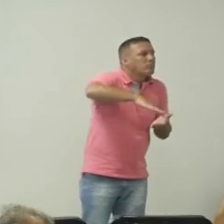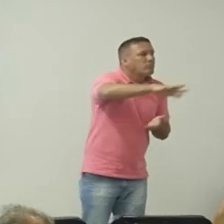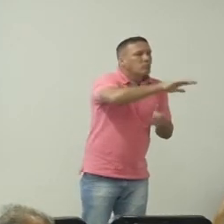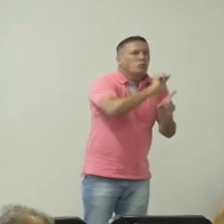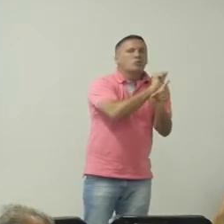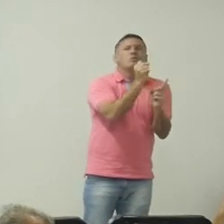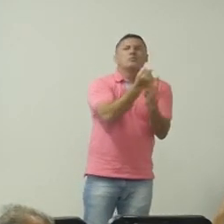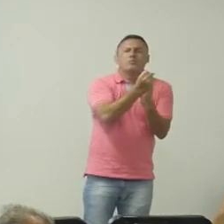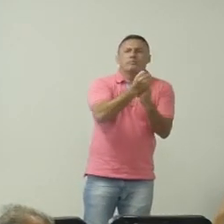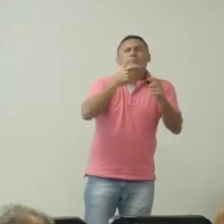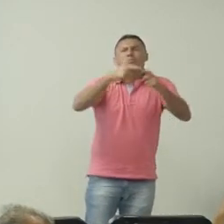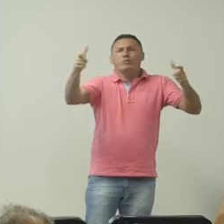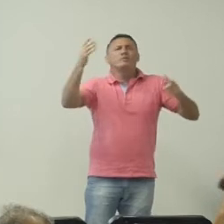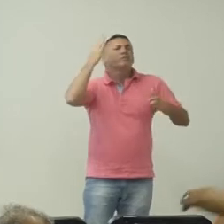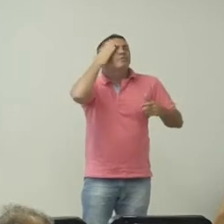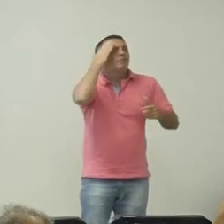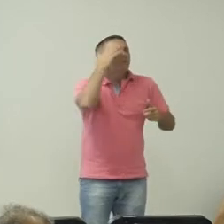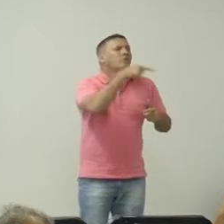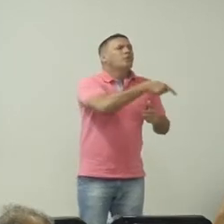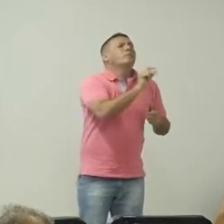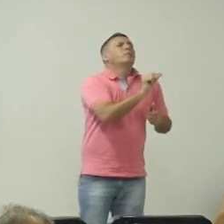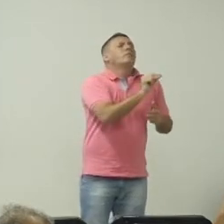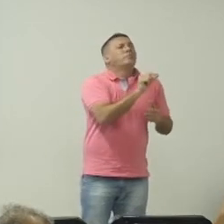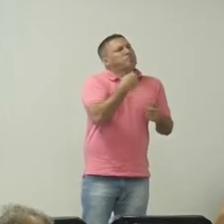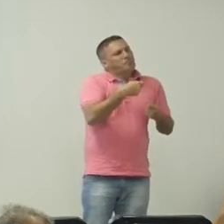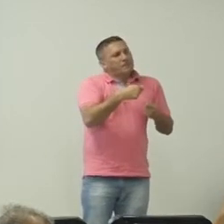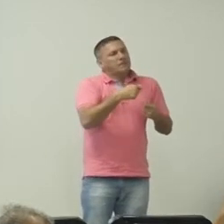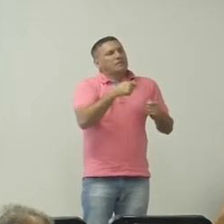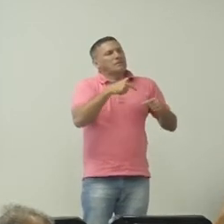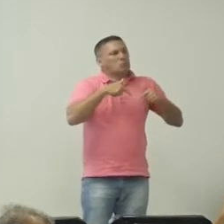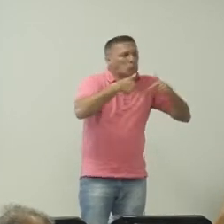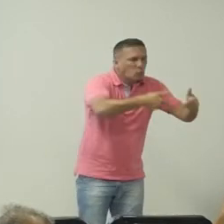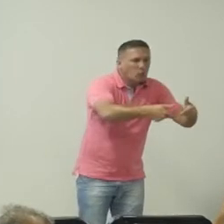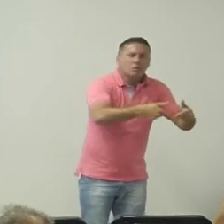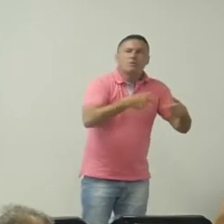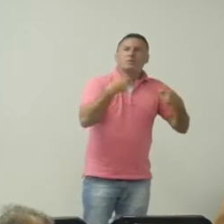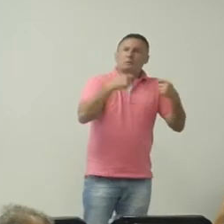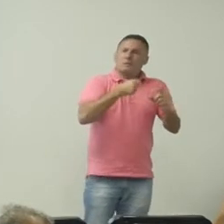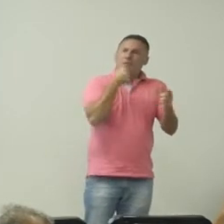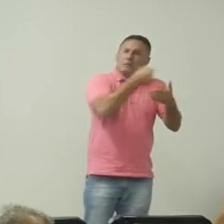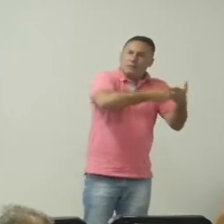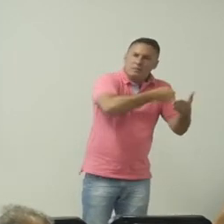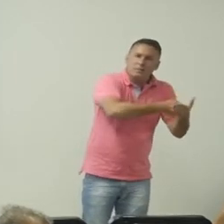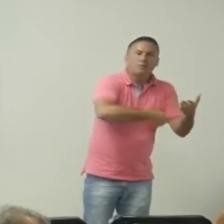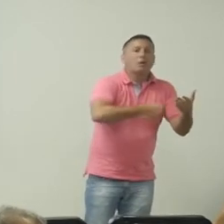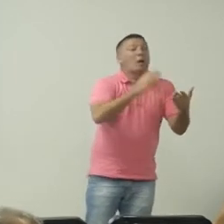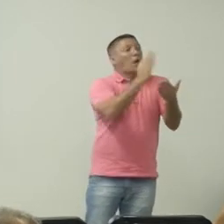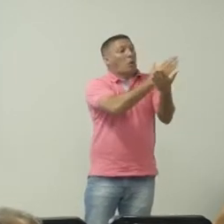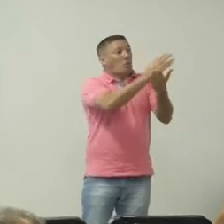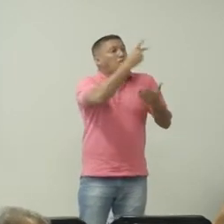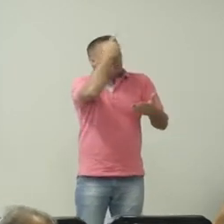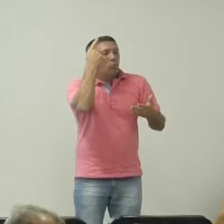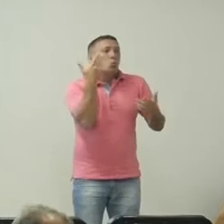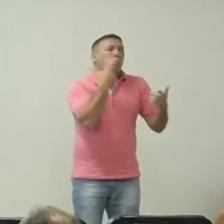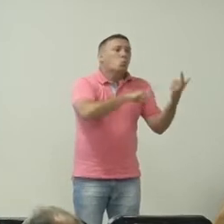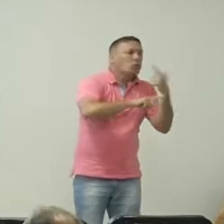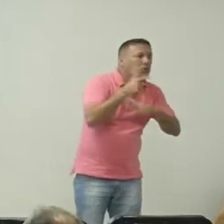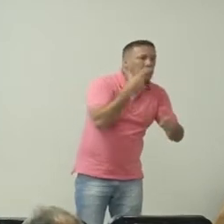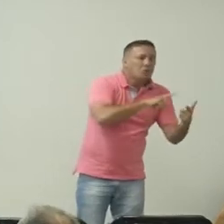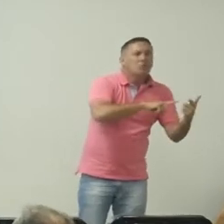isso é uma ação afirmativa, para algumas pessoas vai funcionar, mas para a maioria as